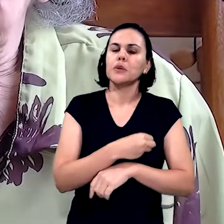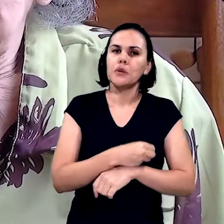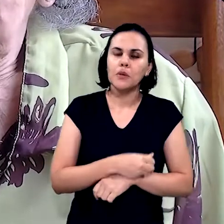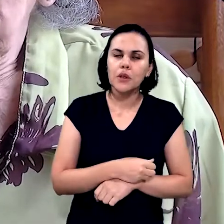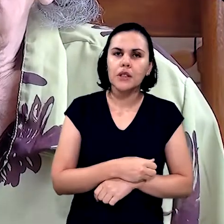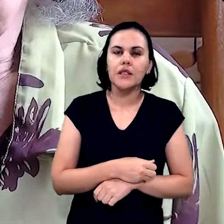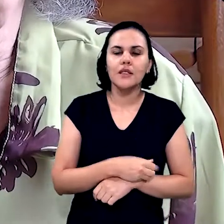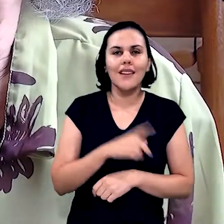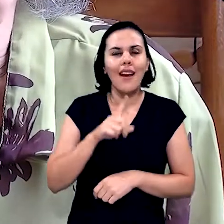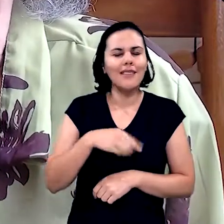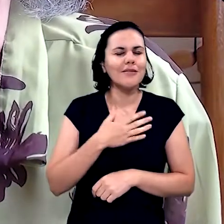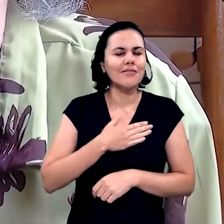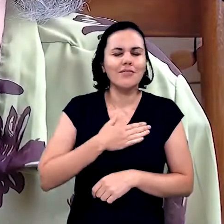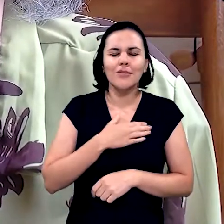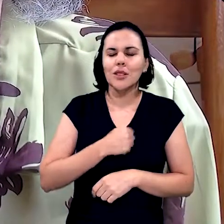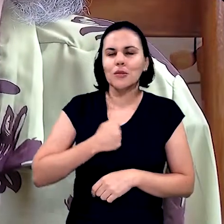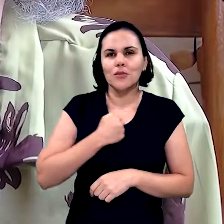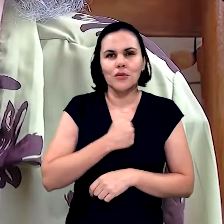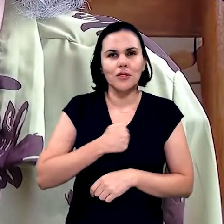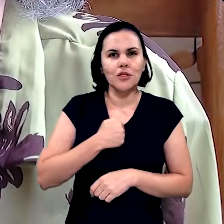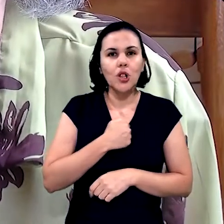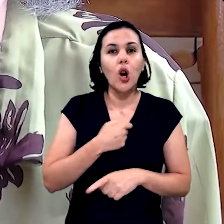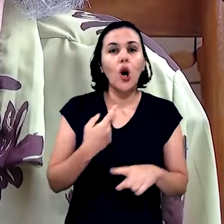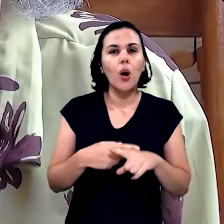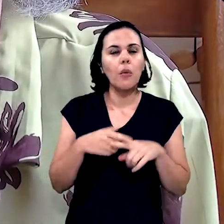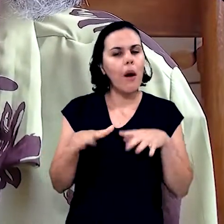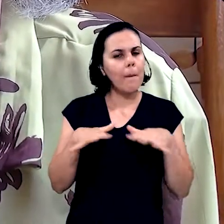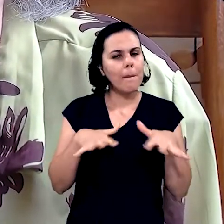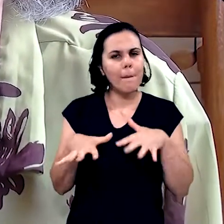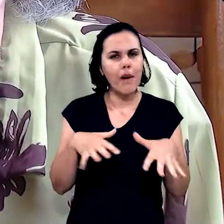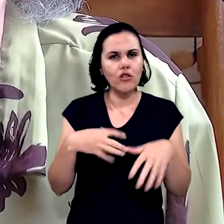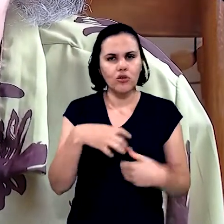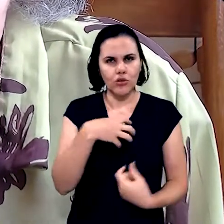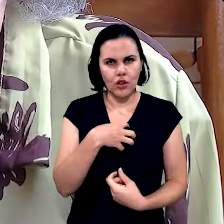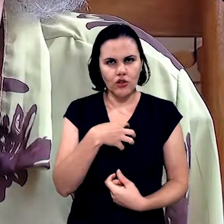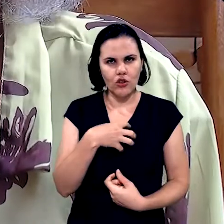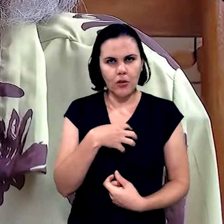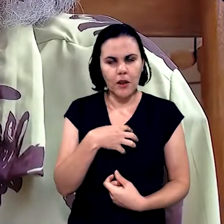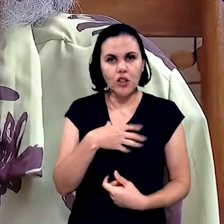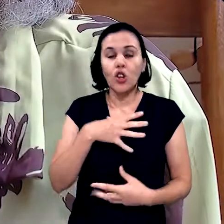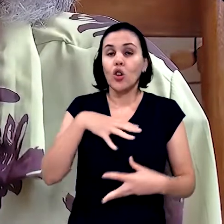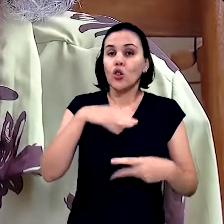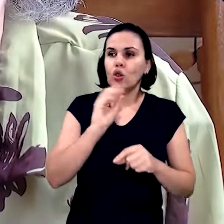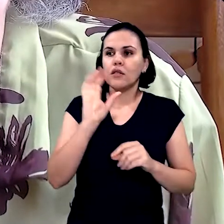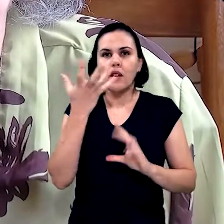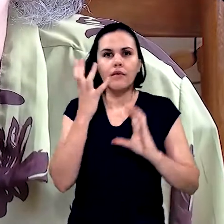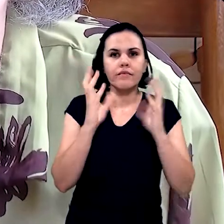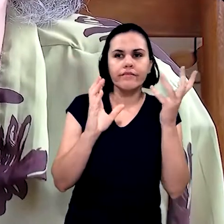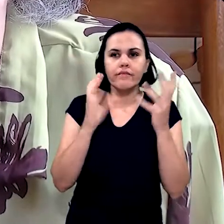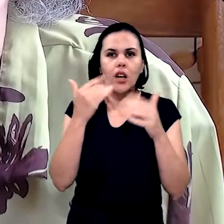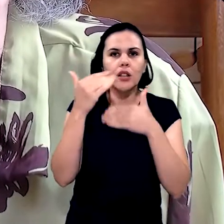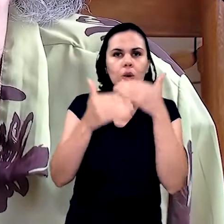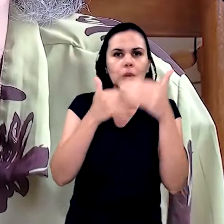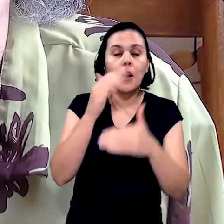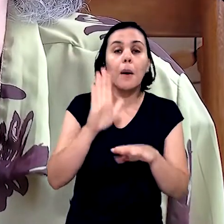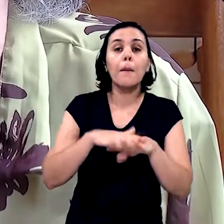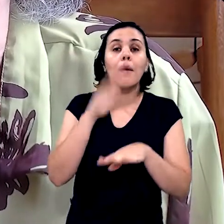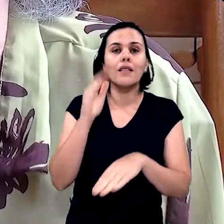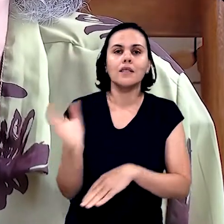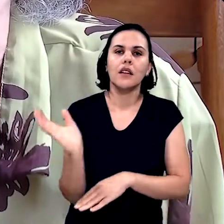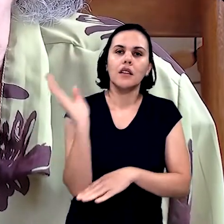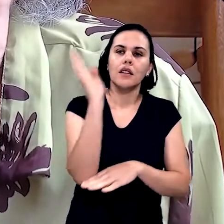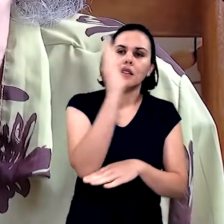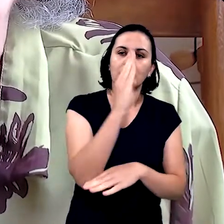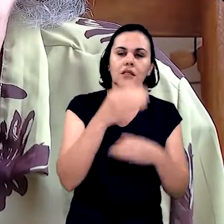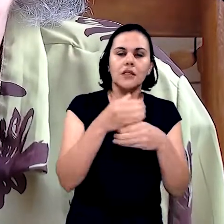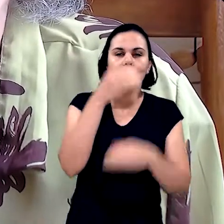linda e de muitas saudades. Então aquilo mexe muito com a gente. Todas as solenidades são bonitas, mas essa, a